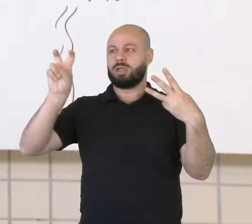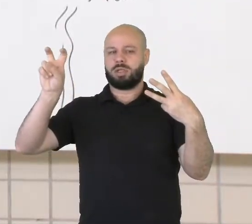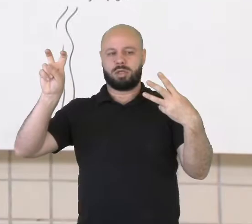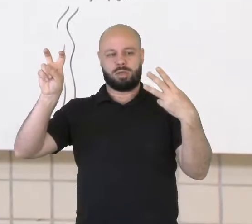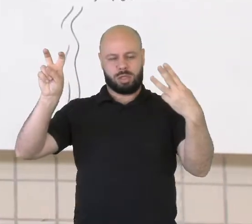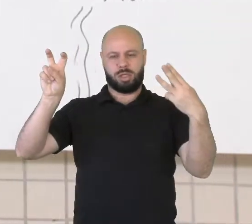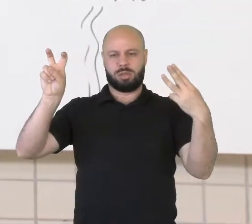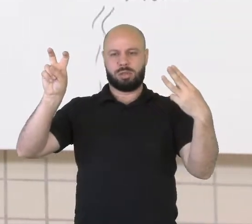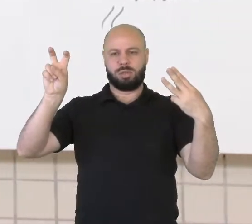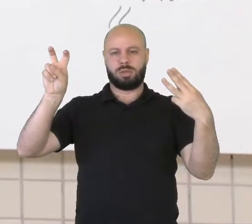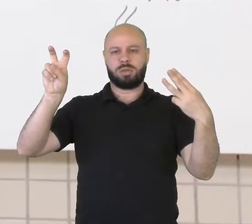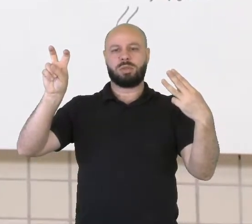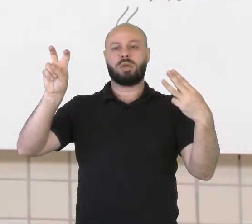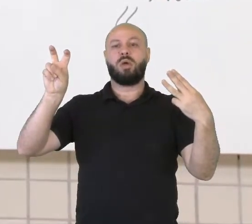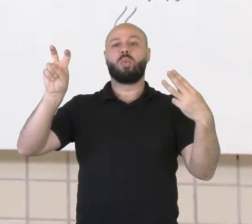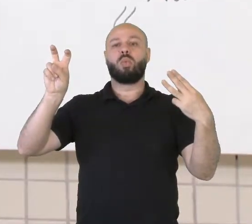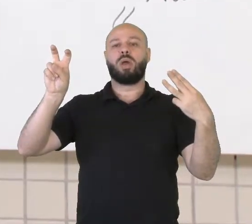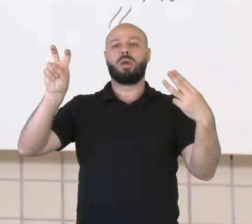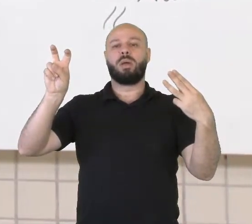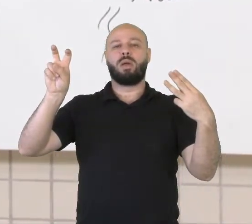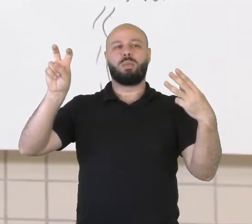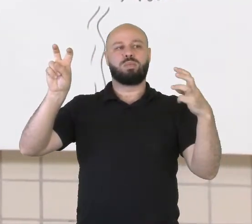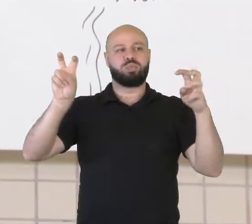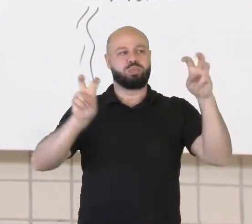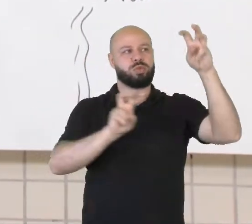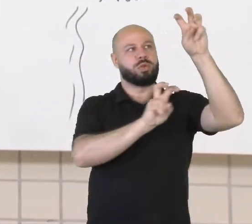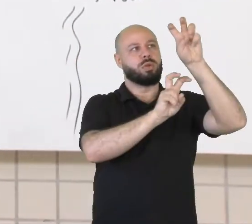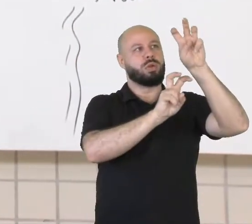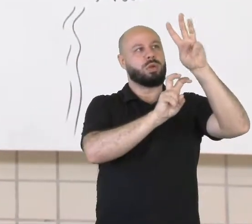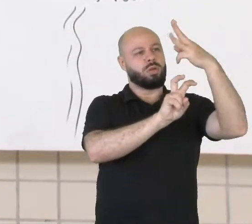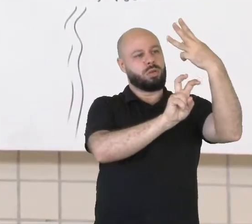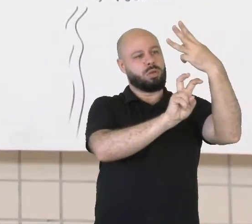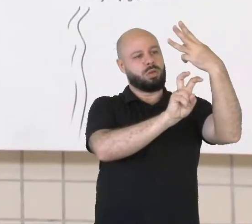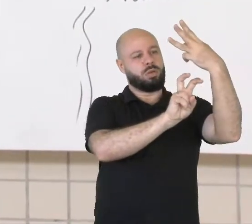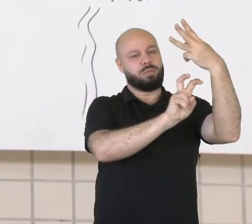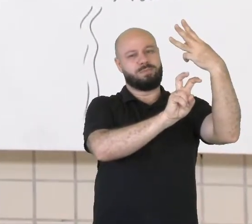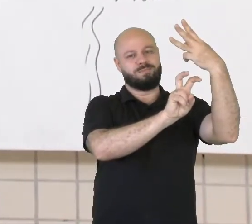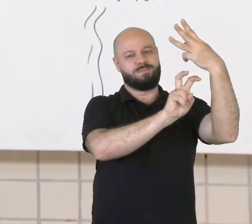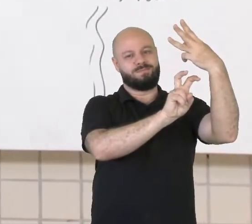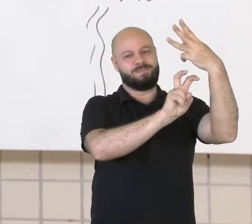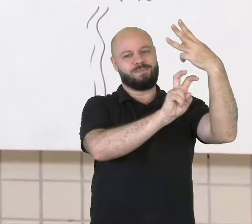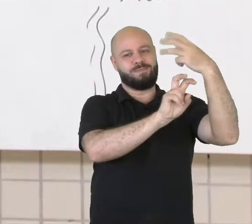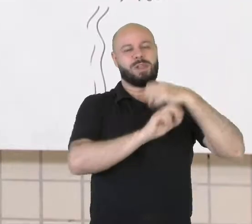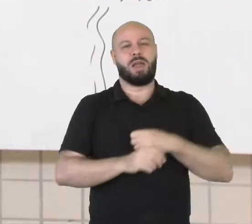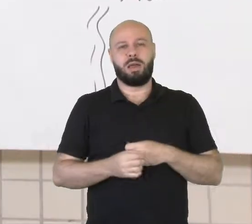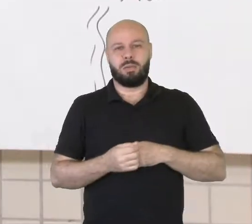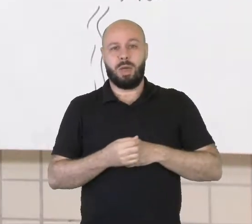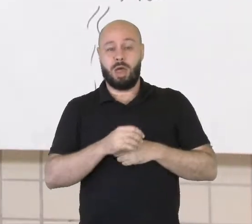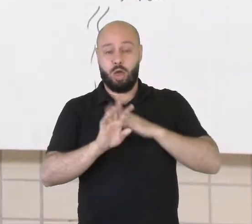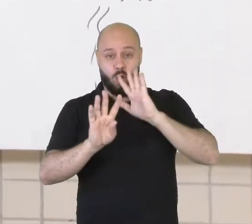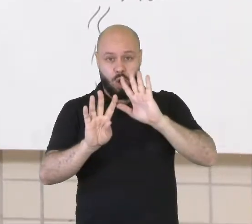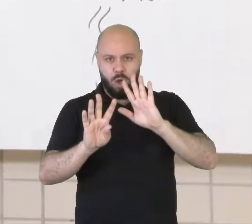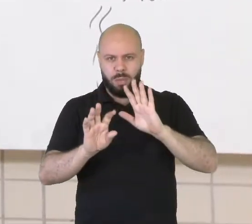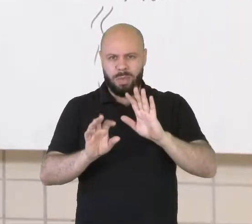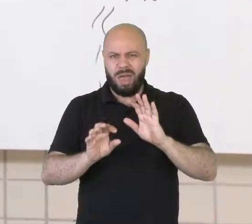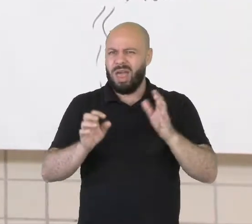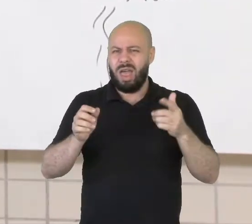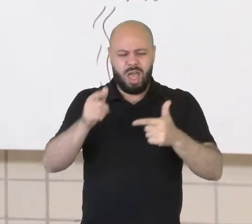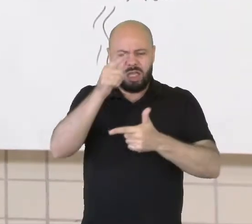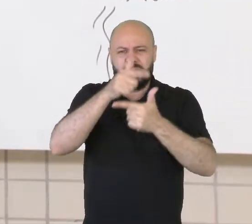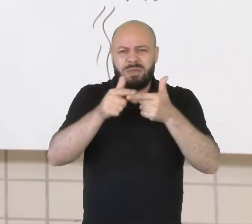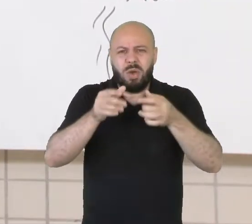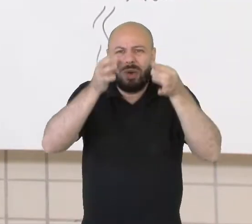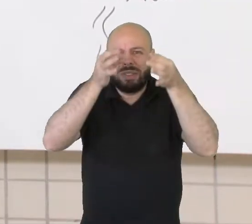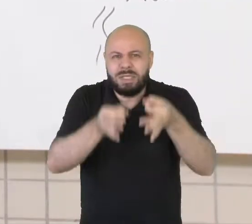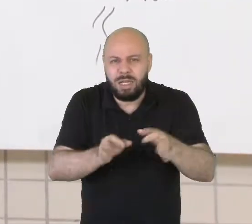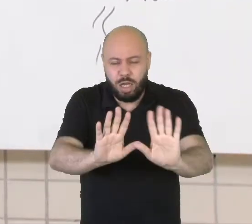é o meu denominador. Professor, essa divisão não dá exata. Eu vou lembrar você de novo que a característica